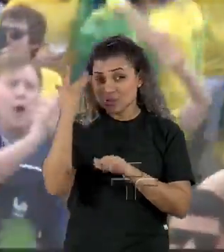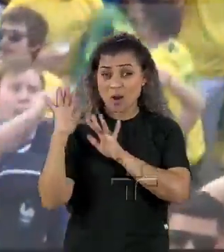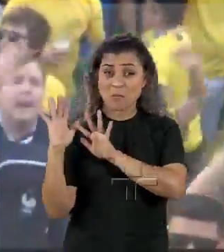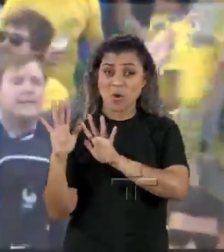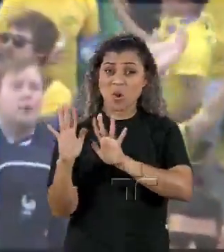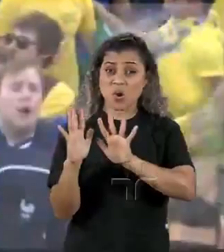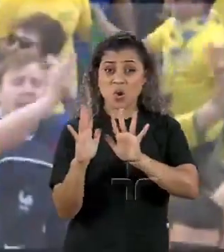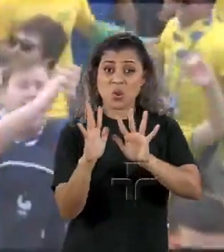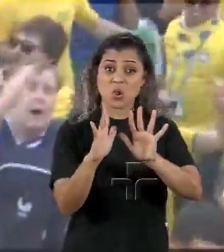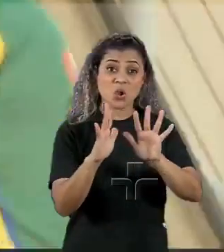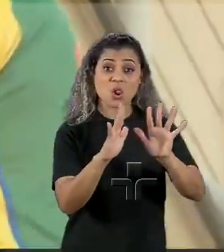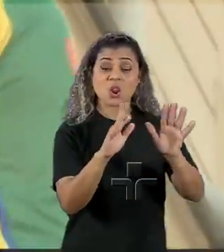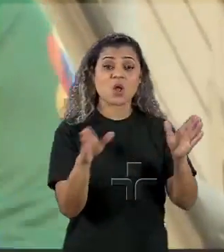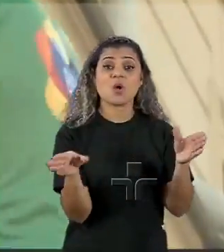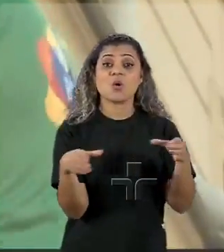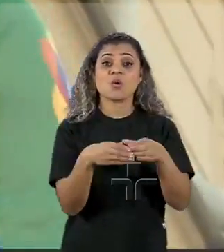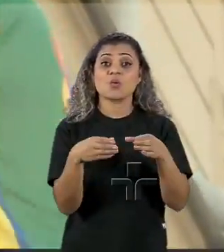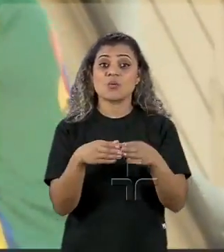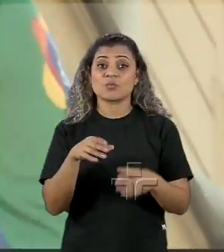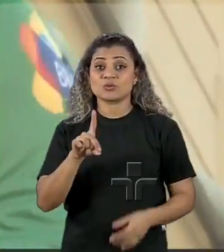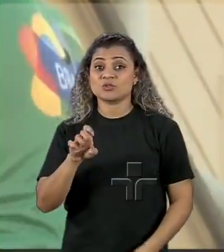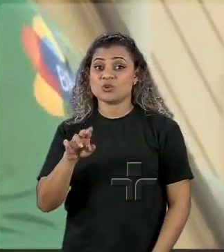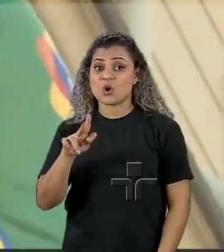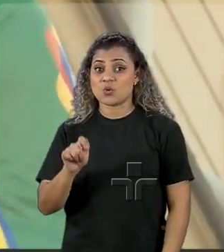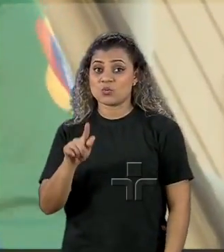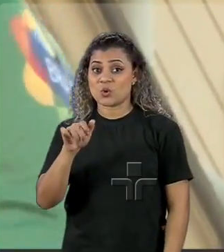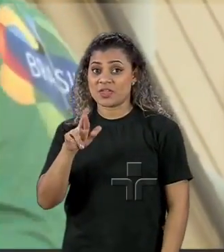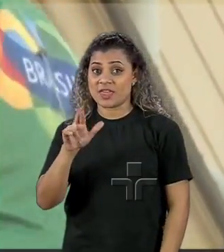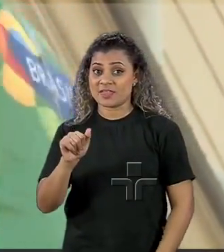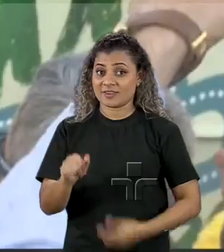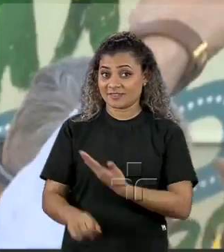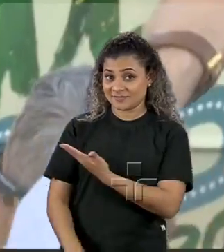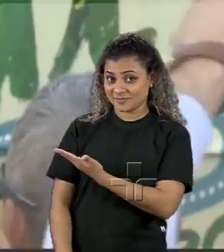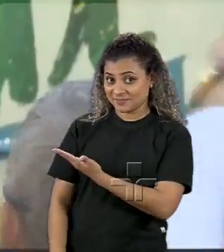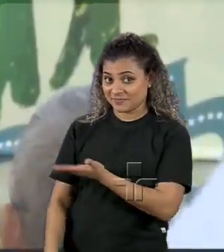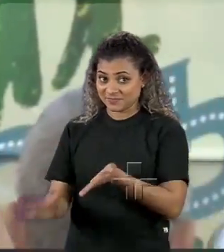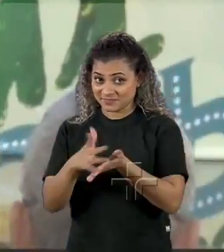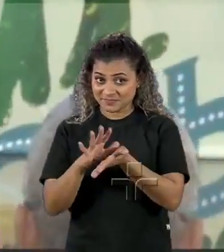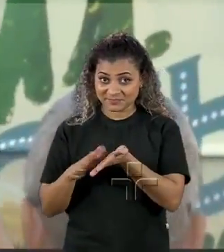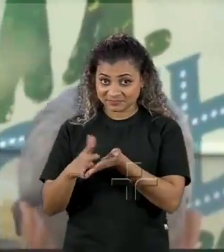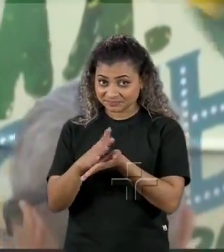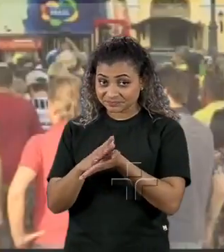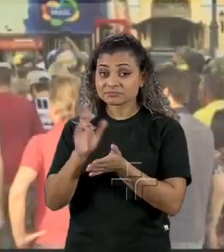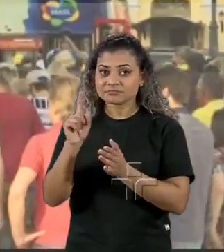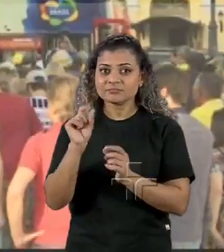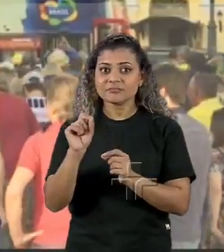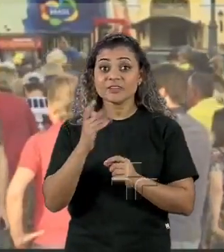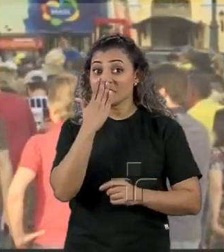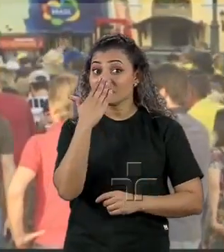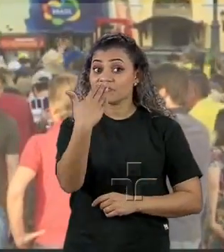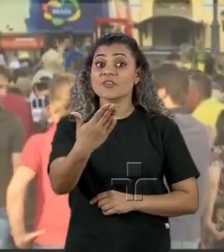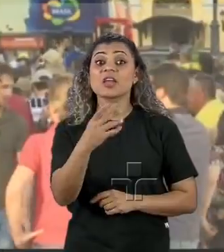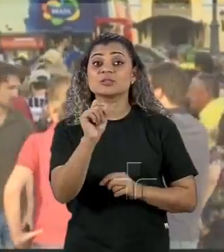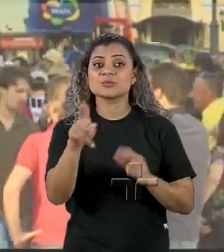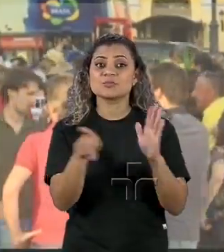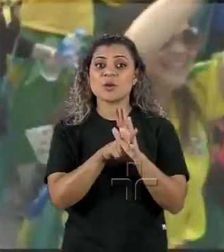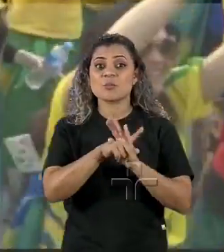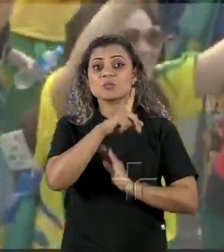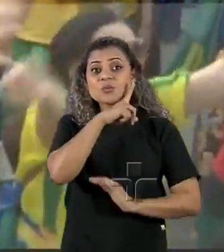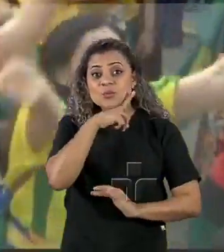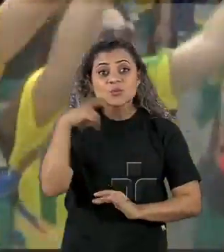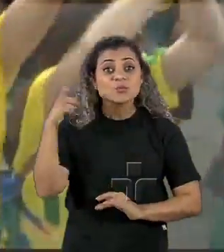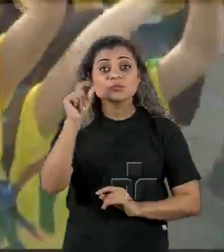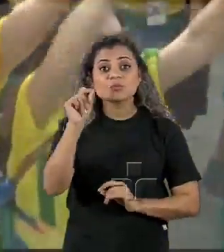elétrico comandado pelo sambista Diogo Nogueira, em frente a um dos cartões postais da Rússia, o